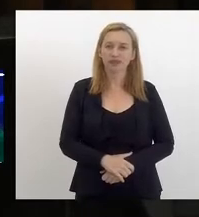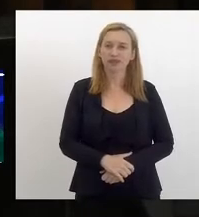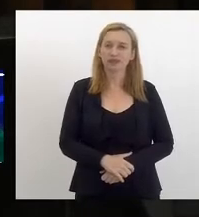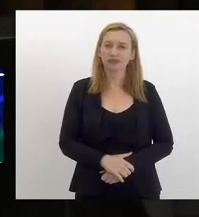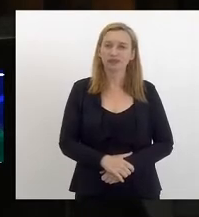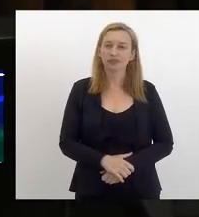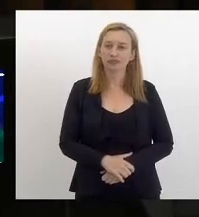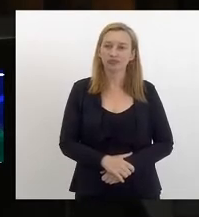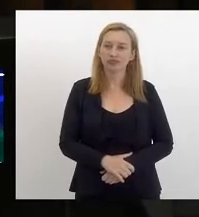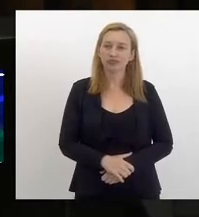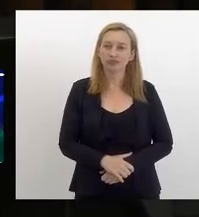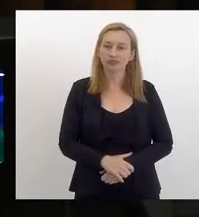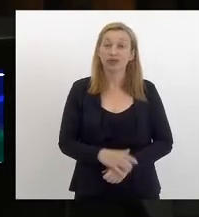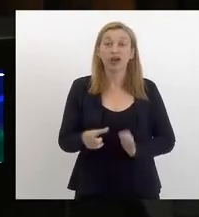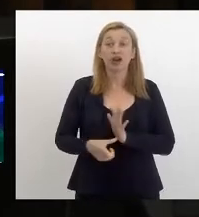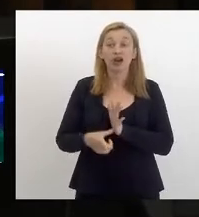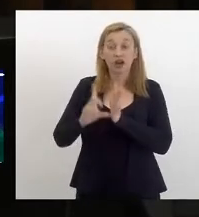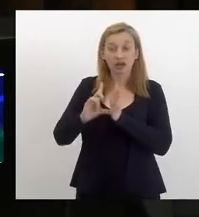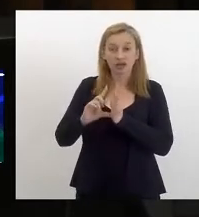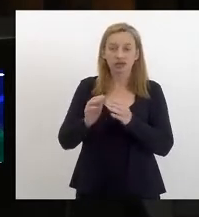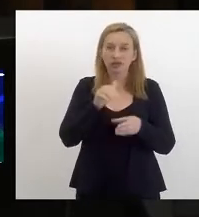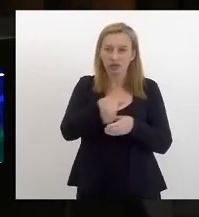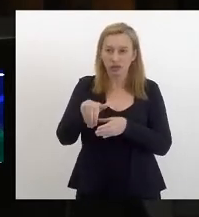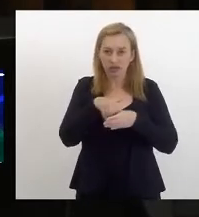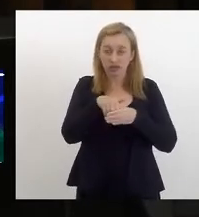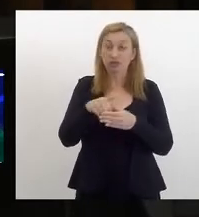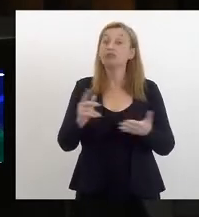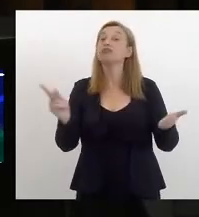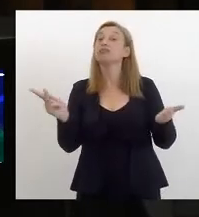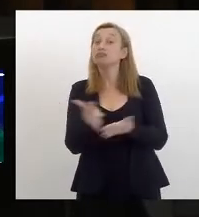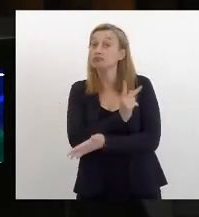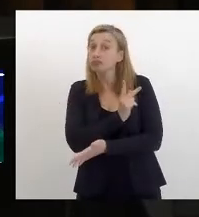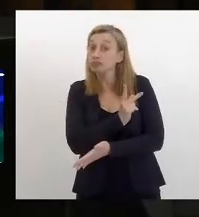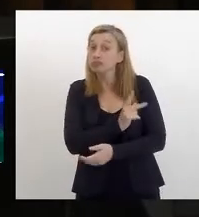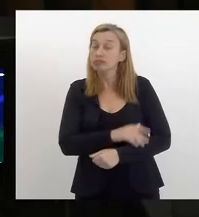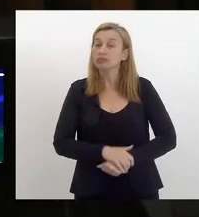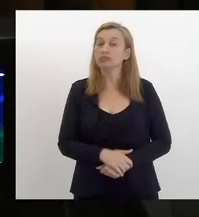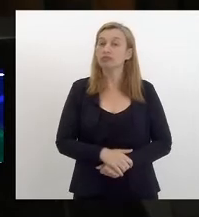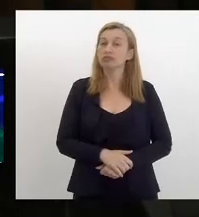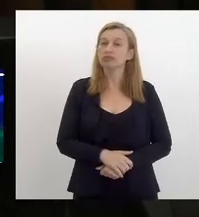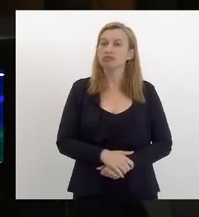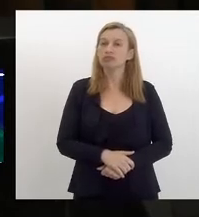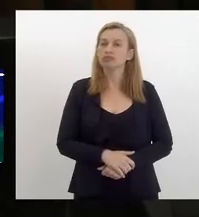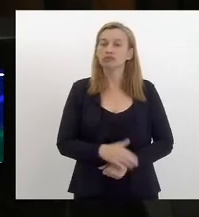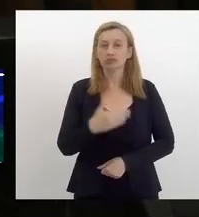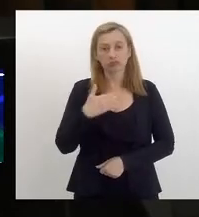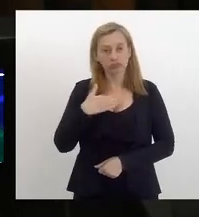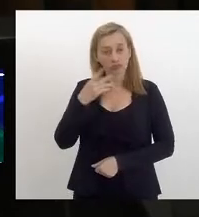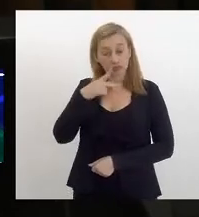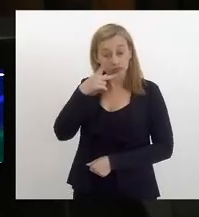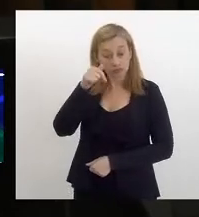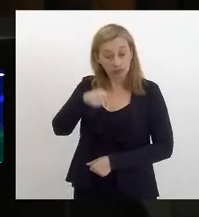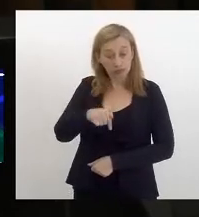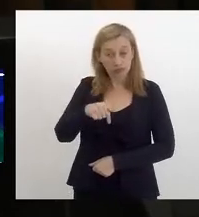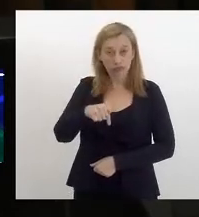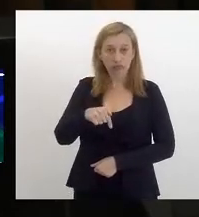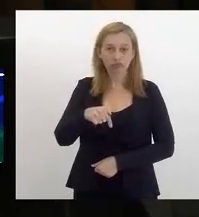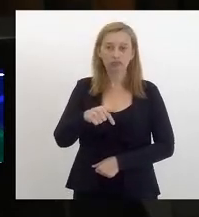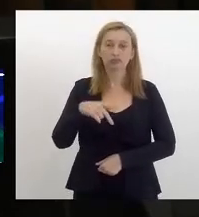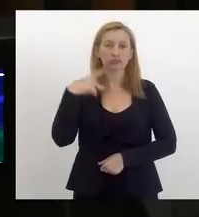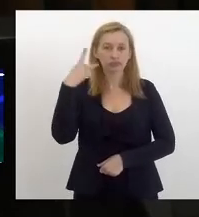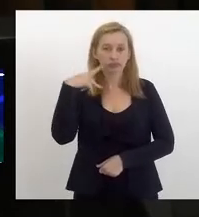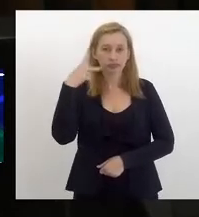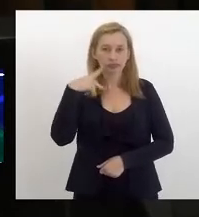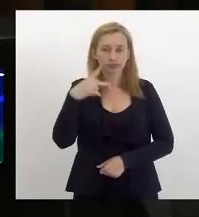e aí antes da sua votação acontecer eu fiz questão de me pronunciar aqui no Parlamento